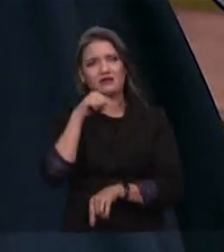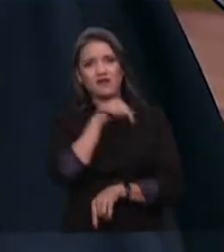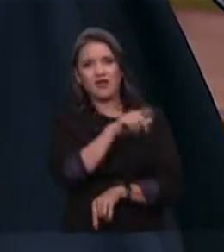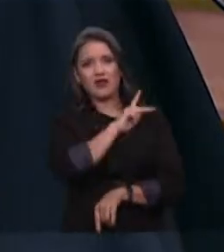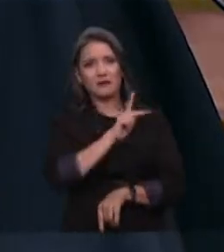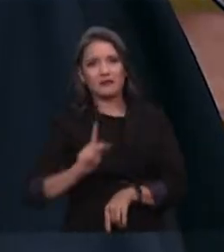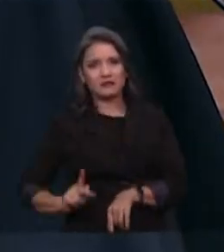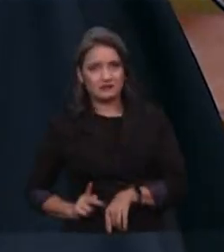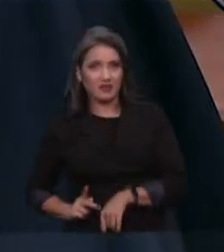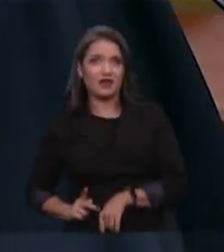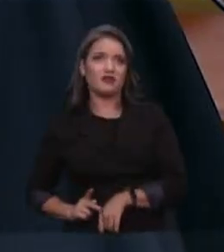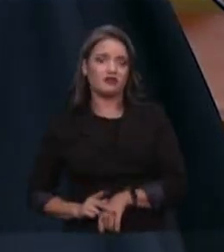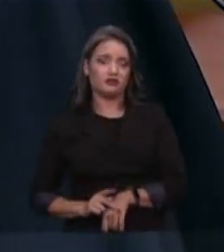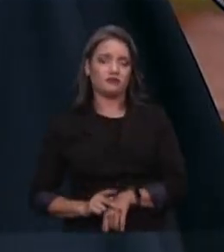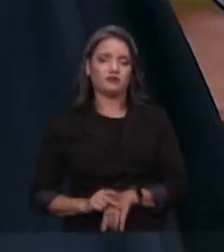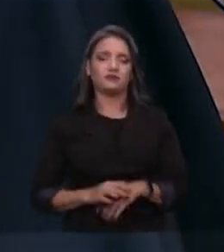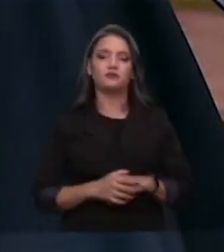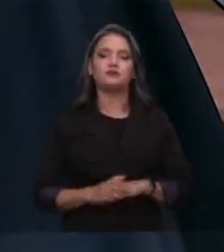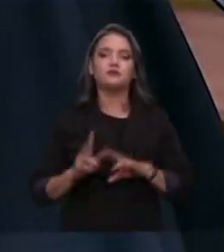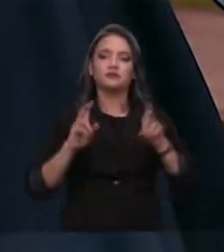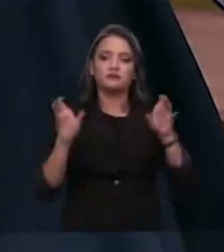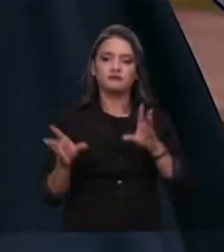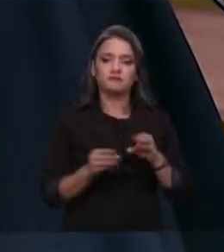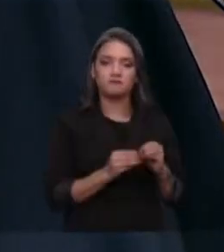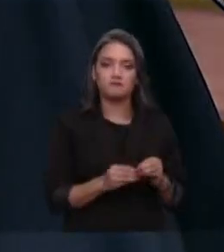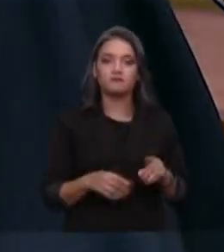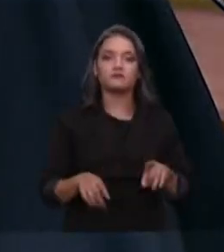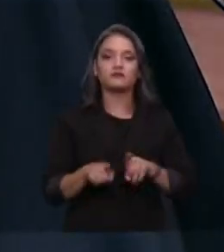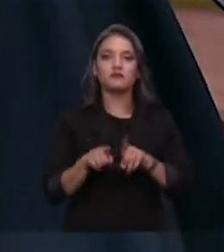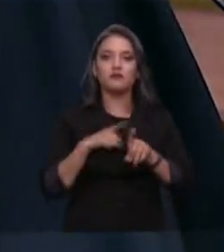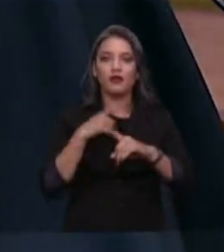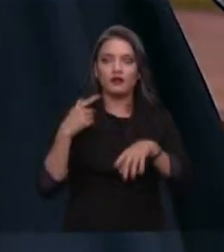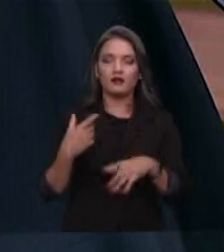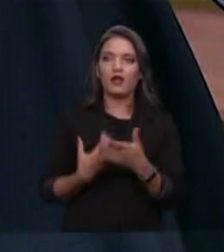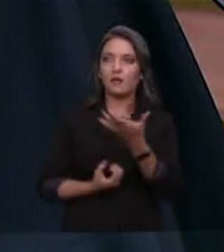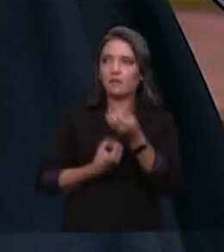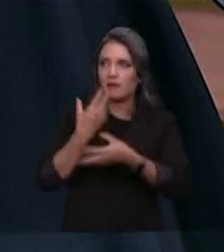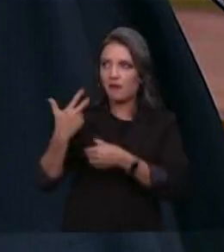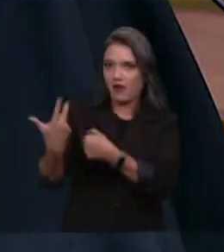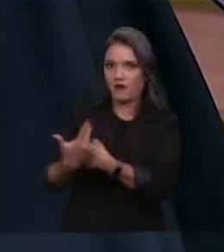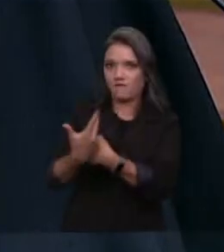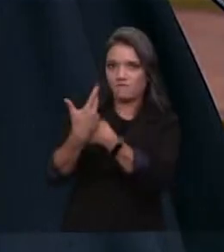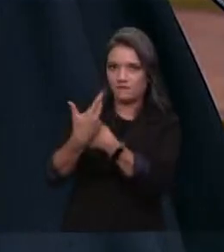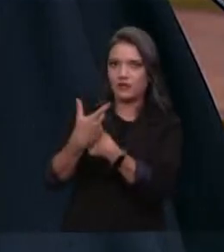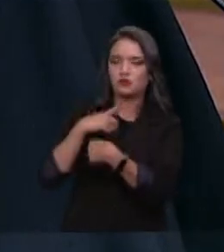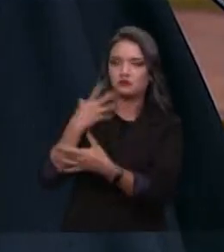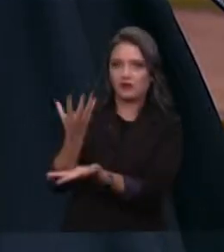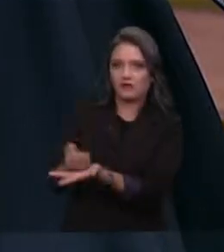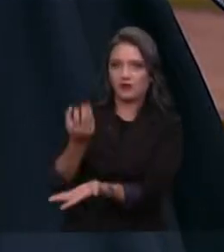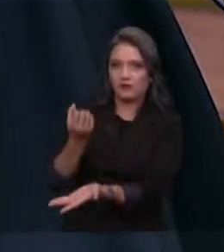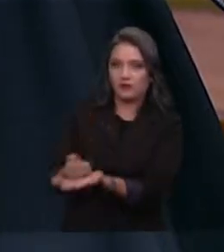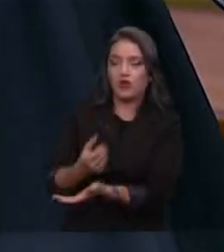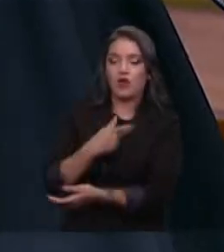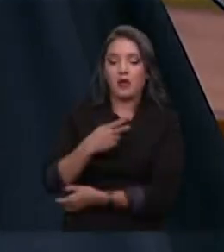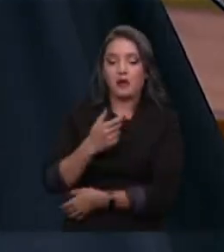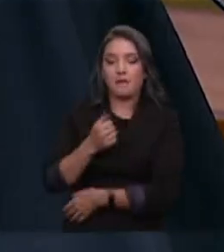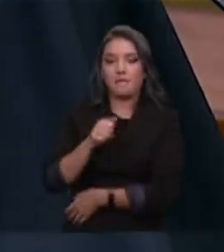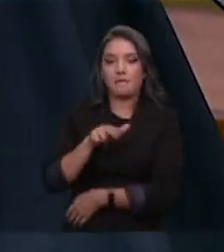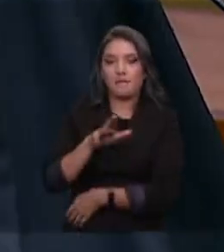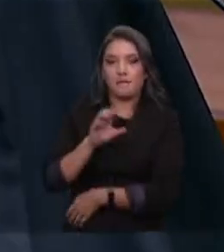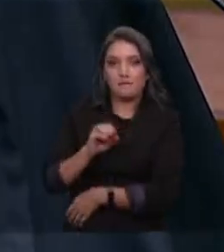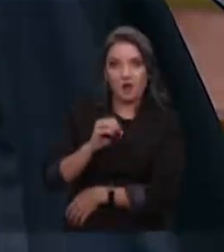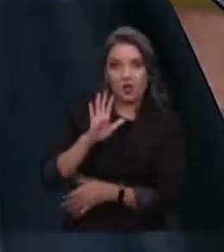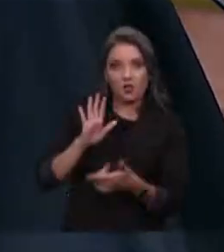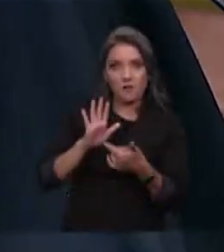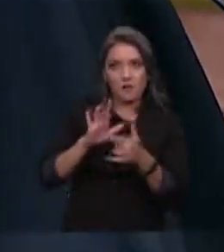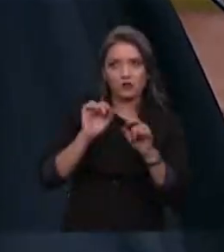de Campos. Fecho aspas. Na gravação audiovisual de seu depoimento no termo de declarações número 6, Paulo Roberto Costa demonstra